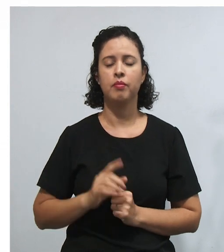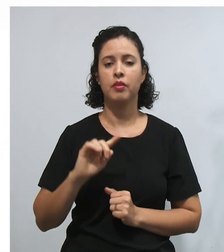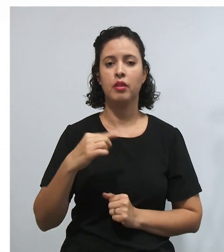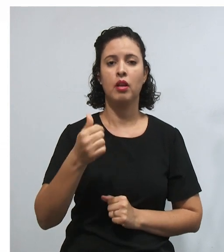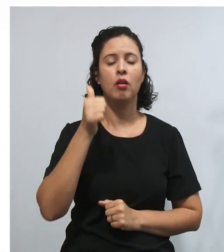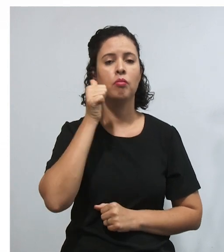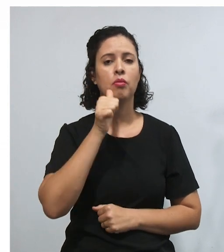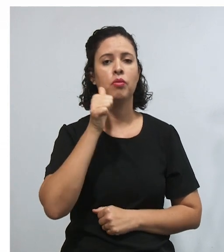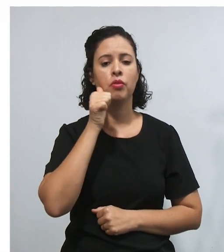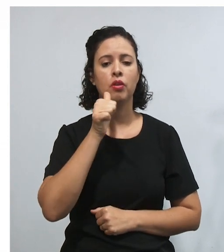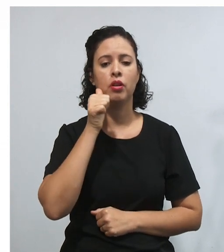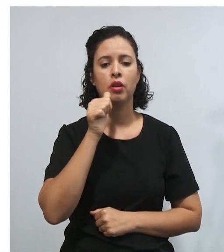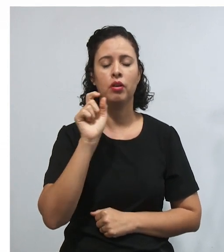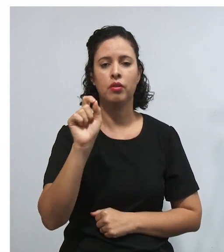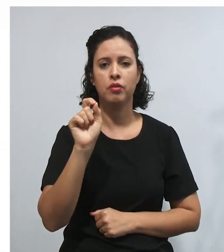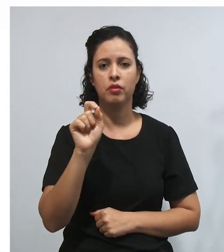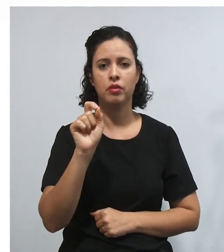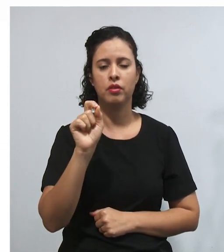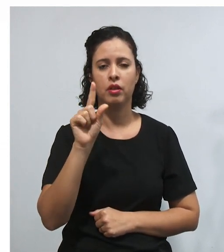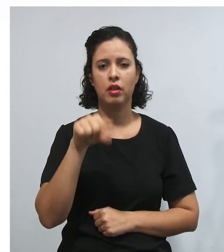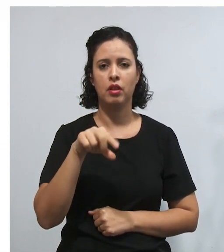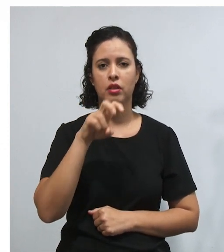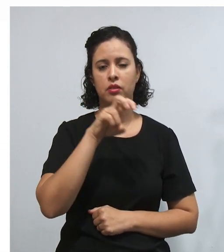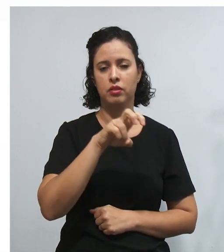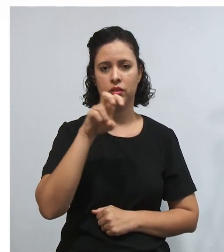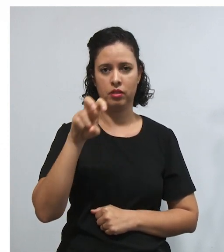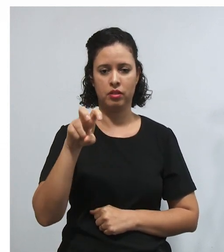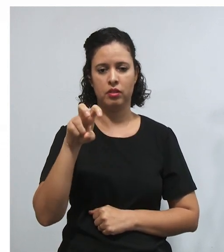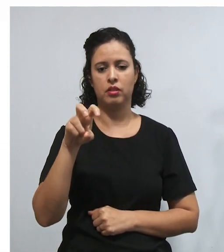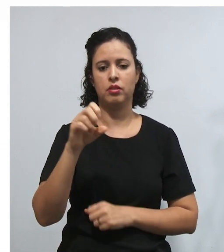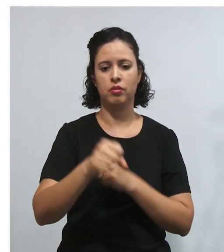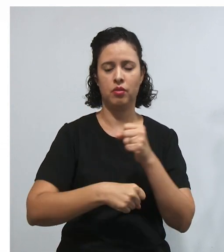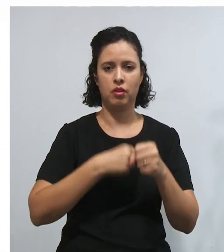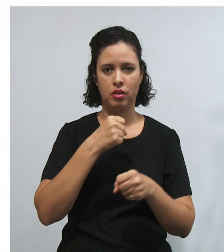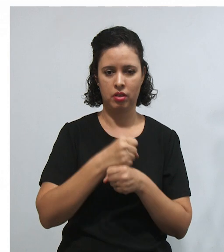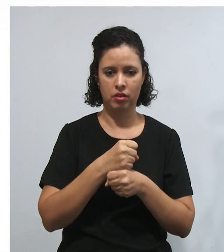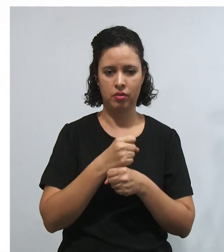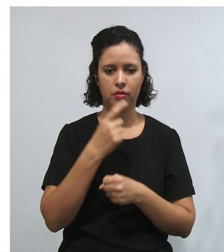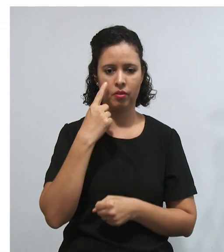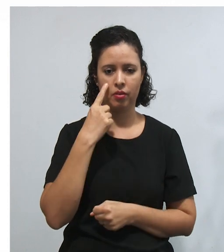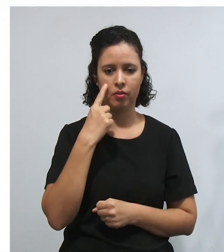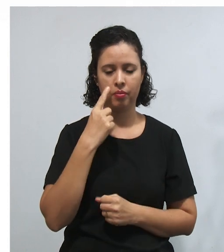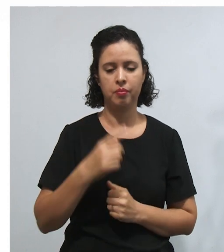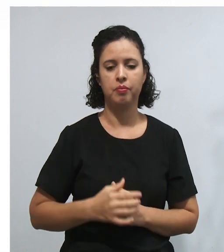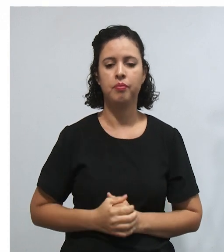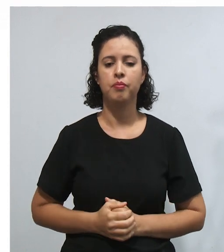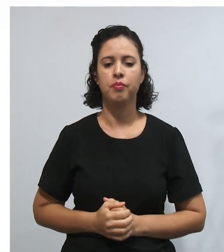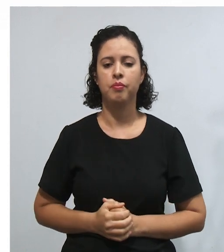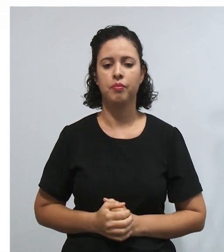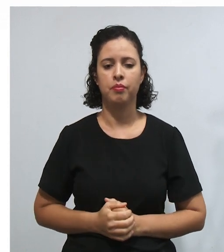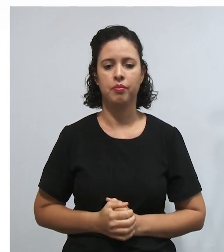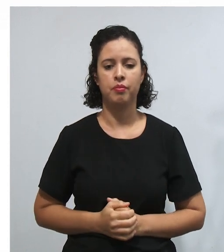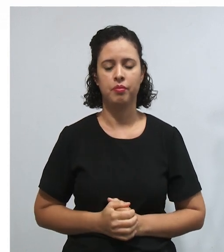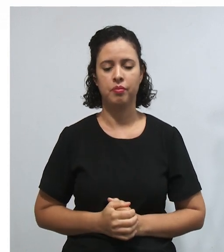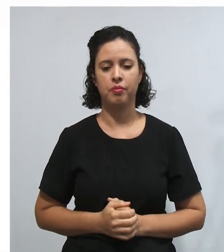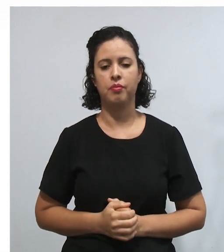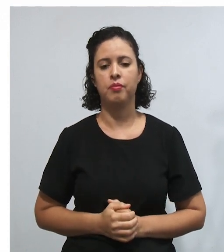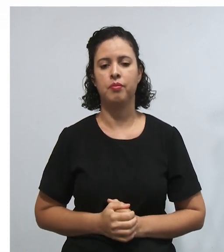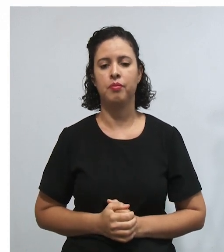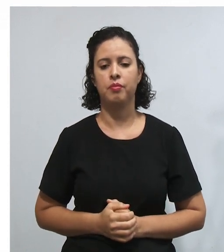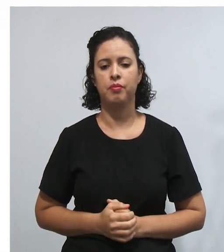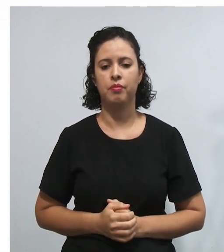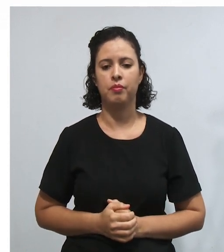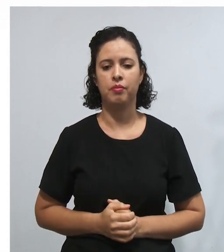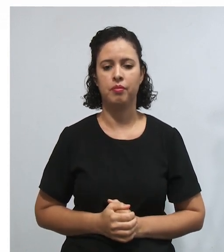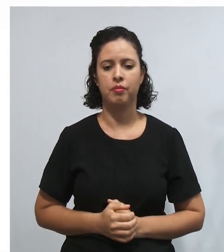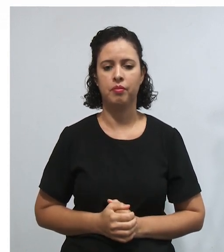E para mulher era 55 anos. Opa! Às vezes eu aciono aqui o